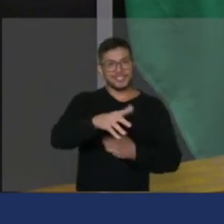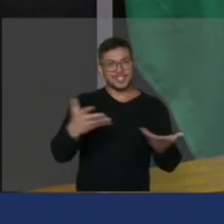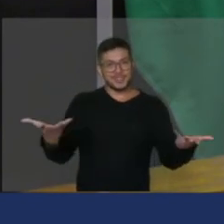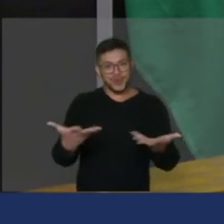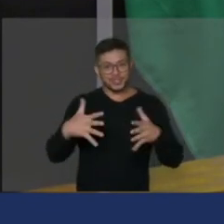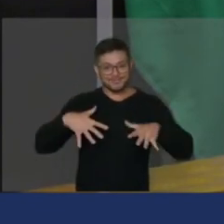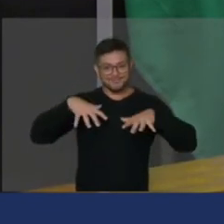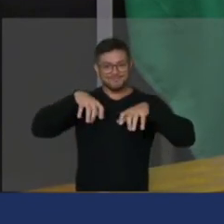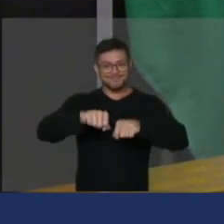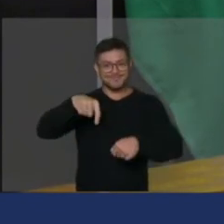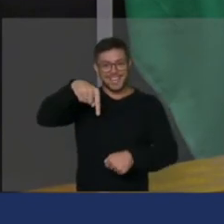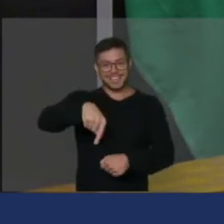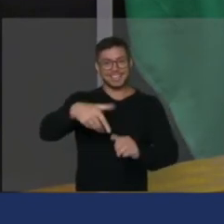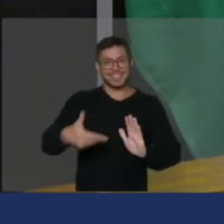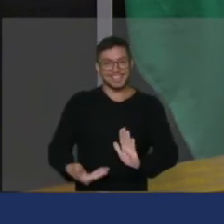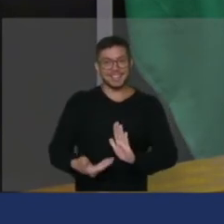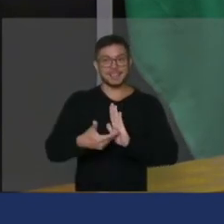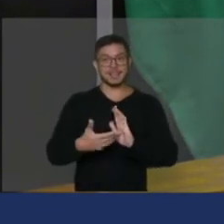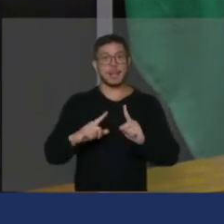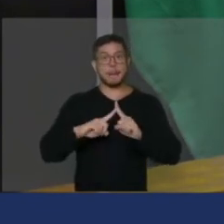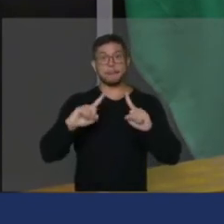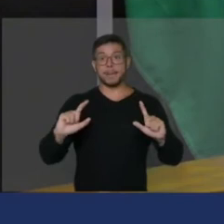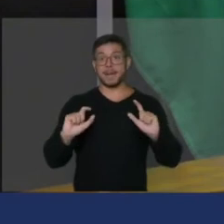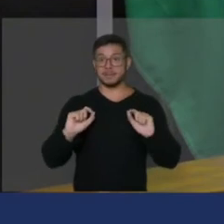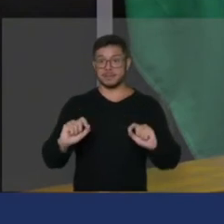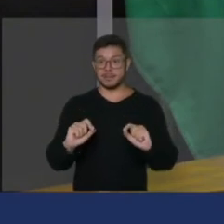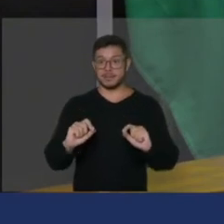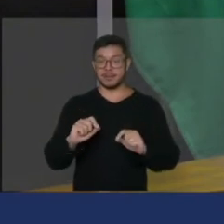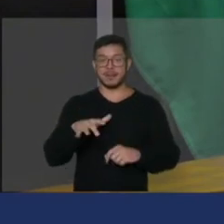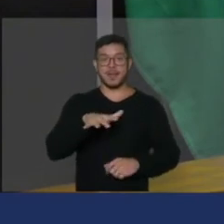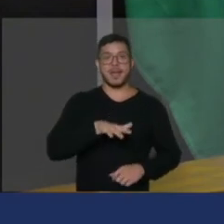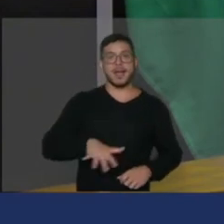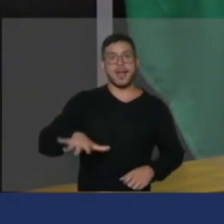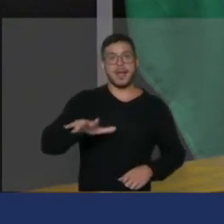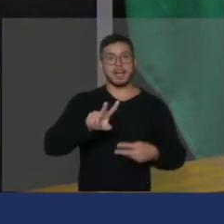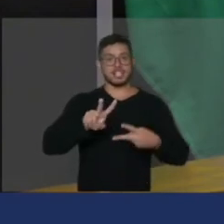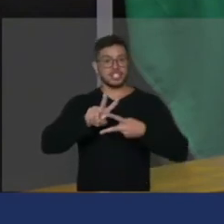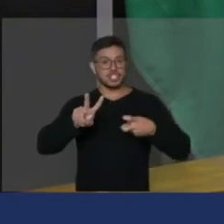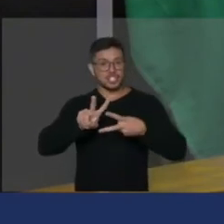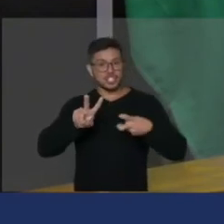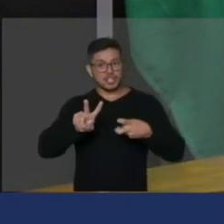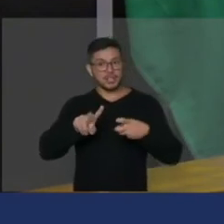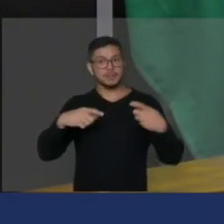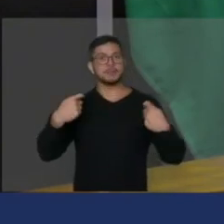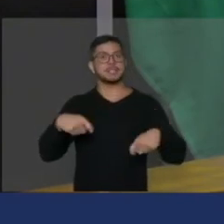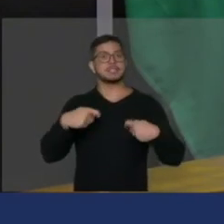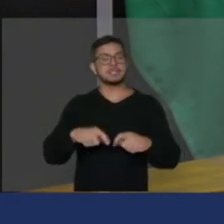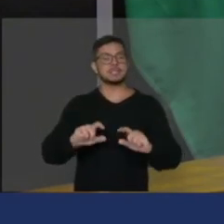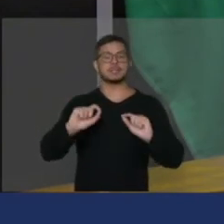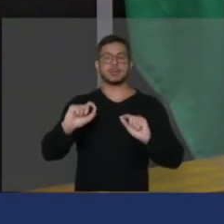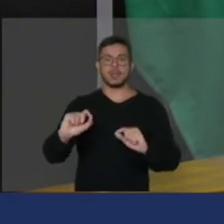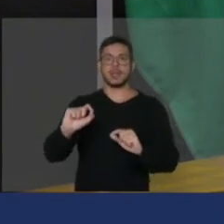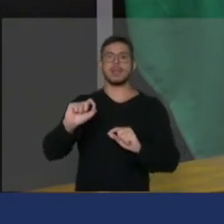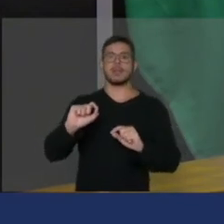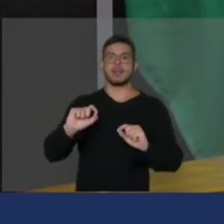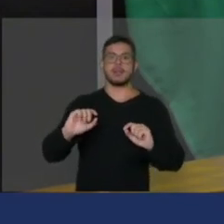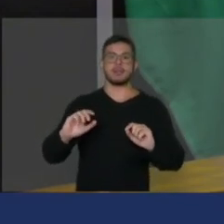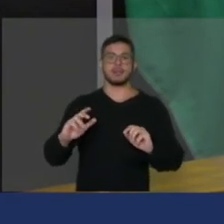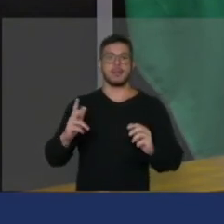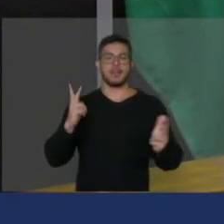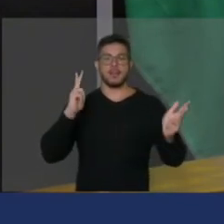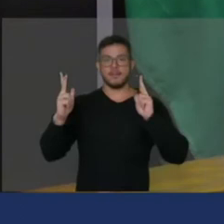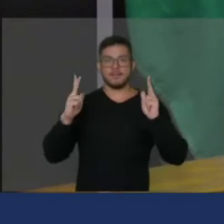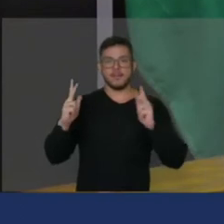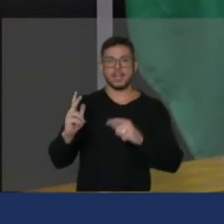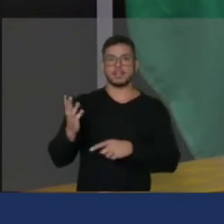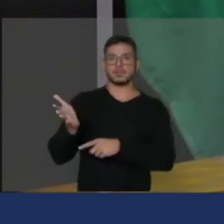que a ocupação do território indígena ela tem que ser multi. Ela tem que ser na área do entretenimento, na área do cinema, das telas, do